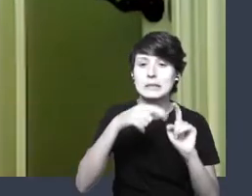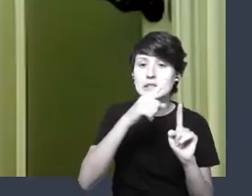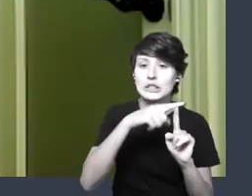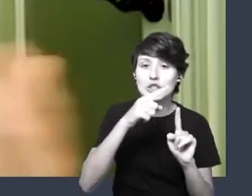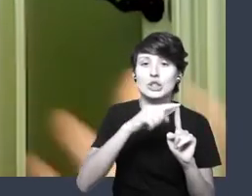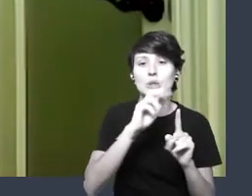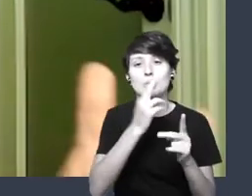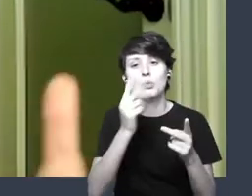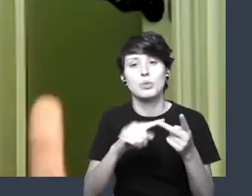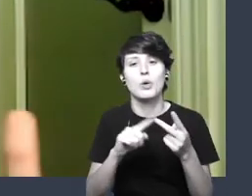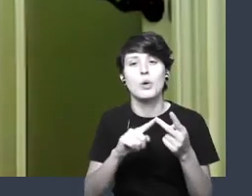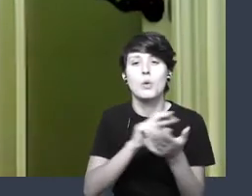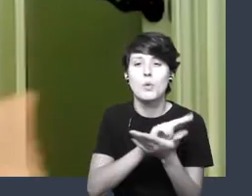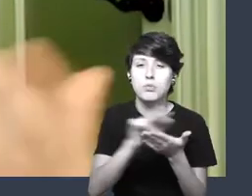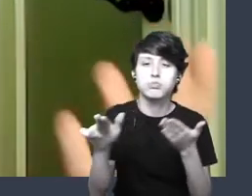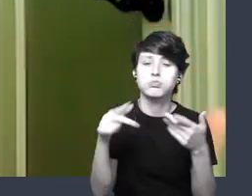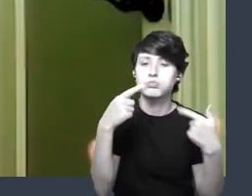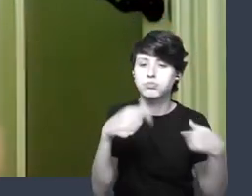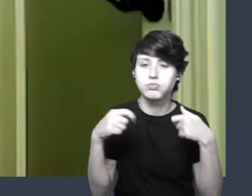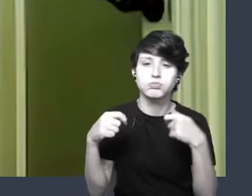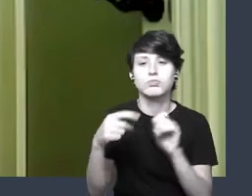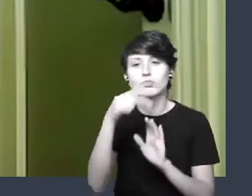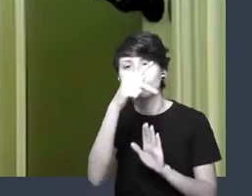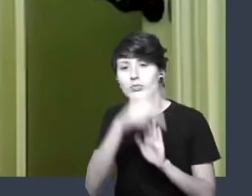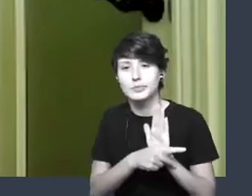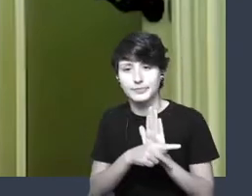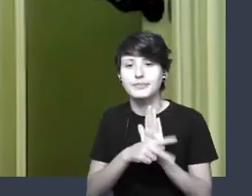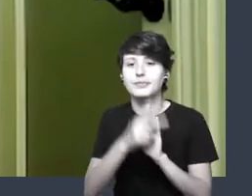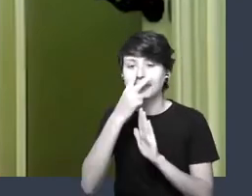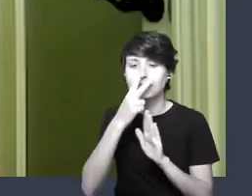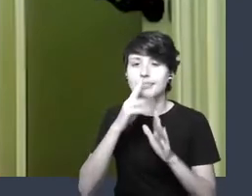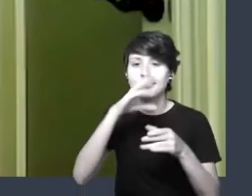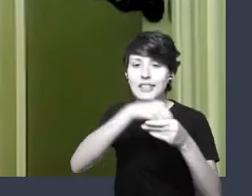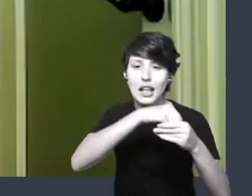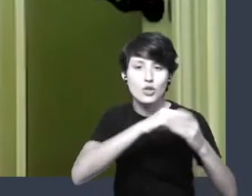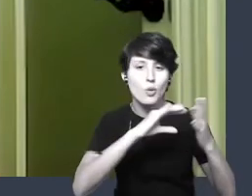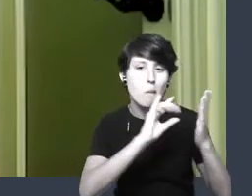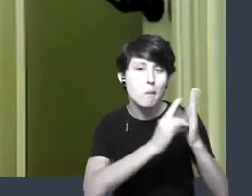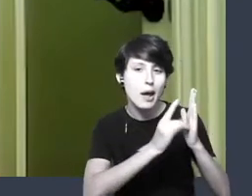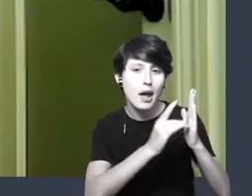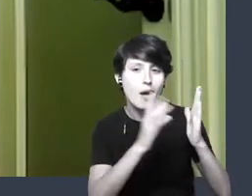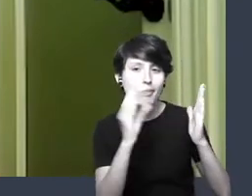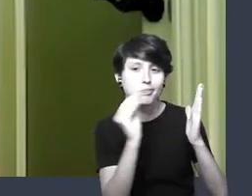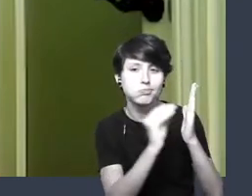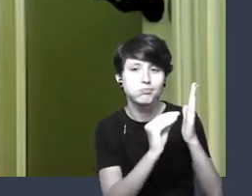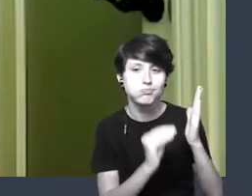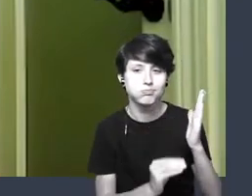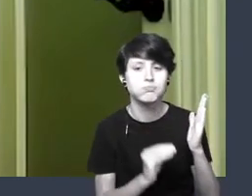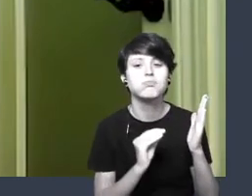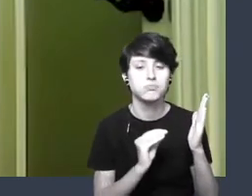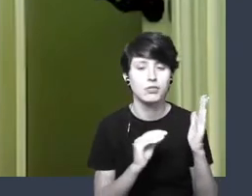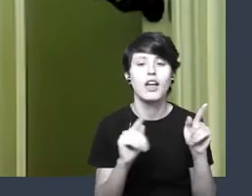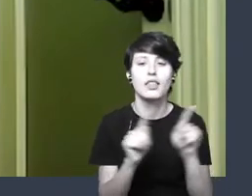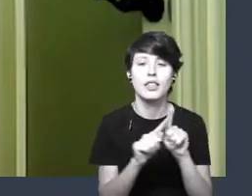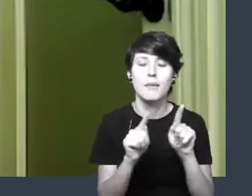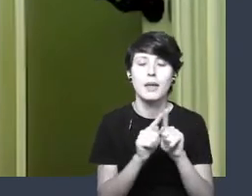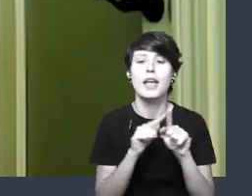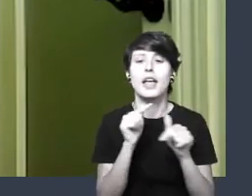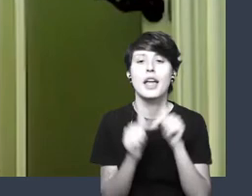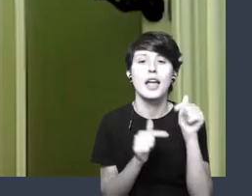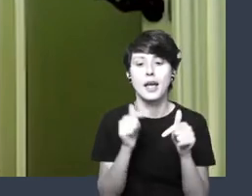você precisa. A gente tem um projeto em que é um repositório de dados, até a parte de você